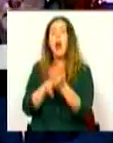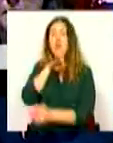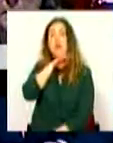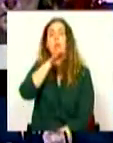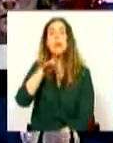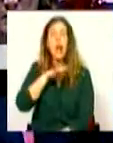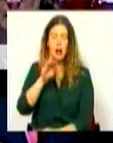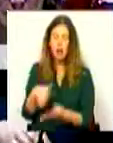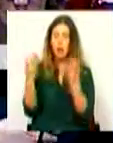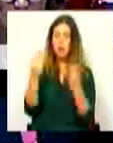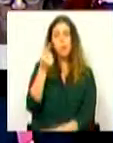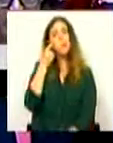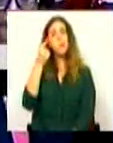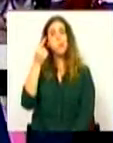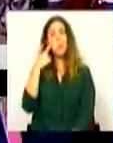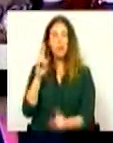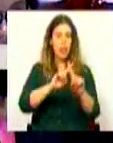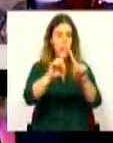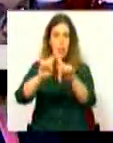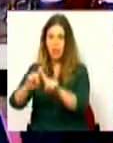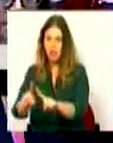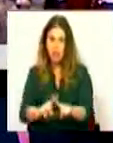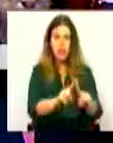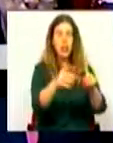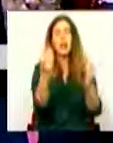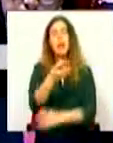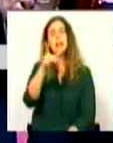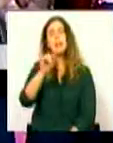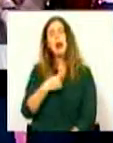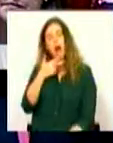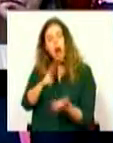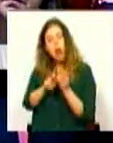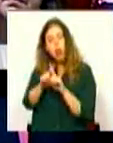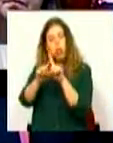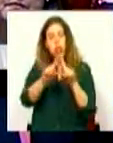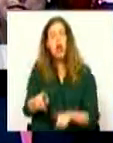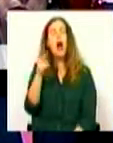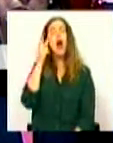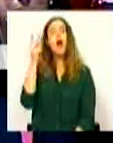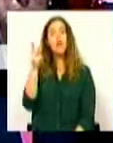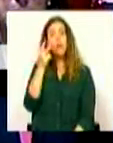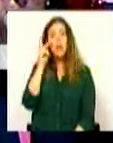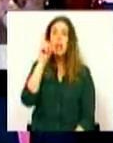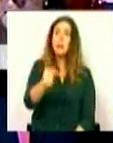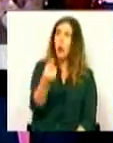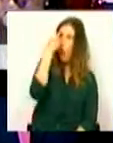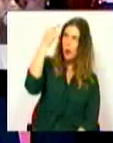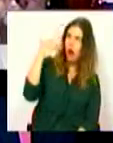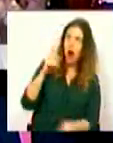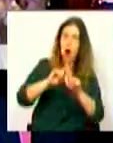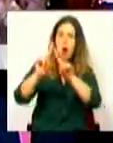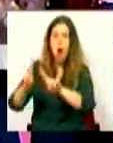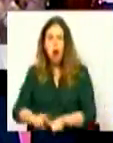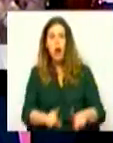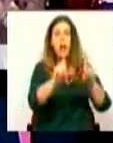familiar e onde o conhecimento das diferentes valências e das diferentes realidades da vida e das diferentes compreensões e